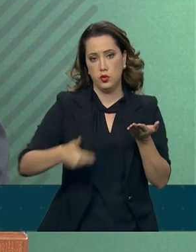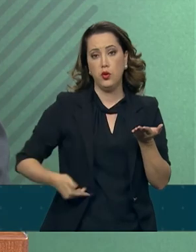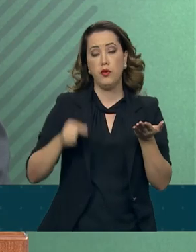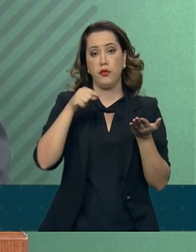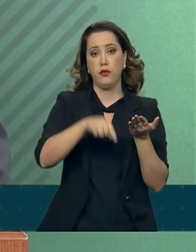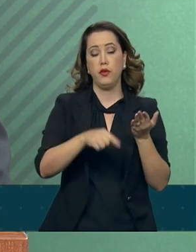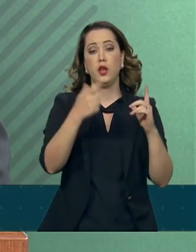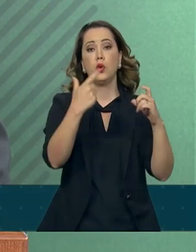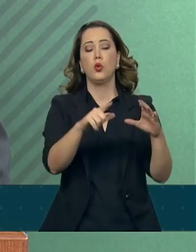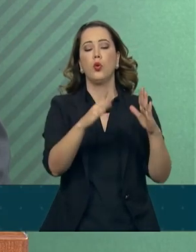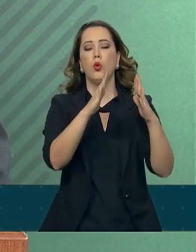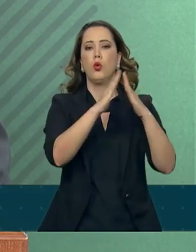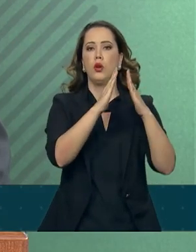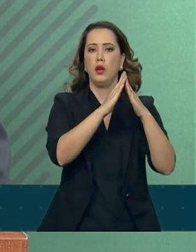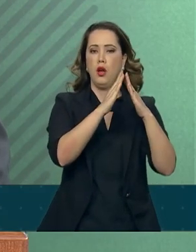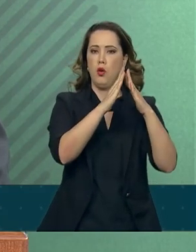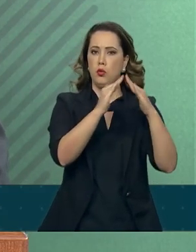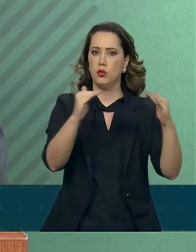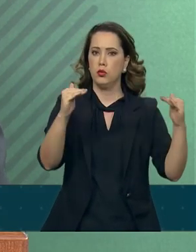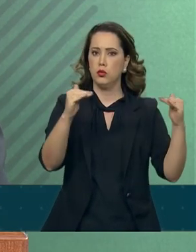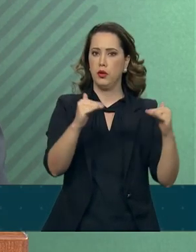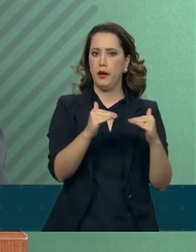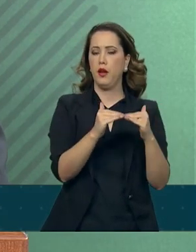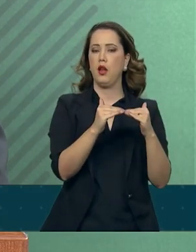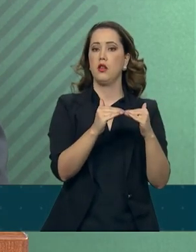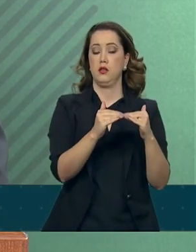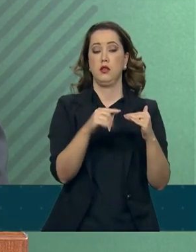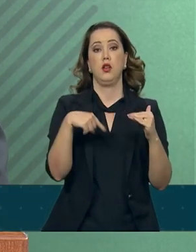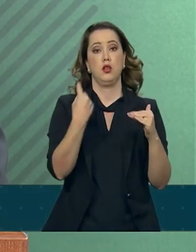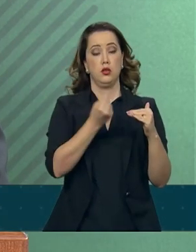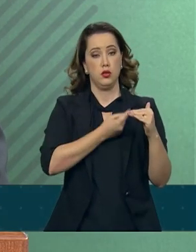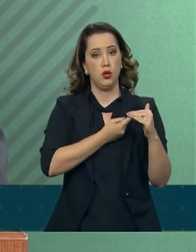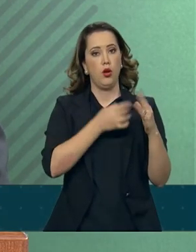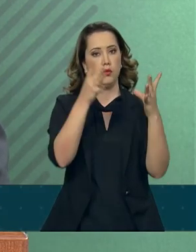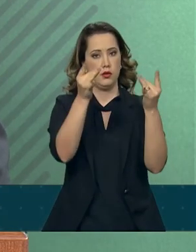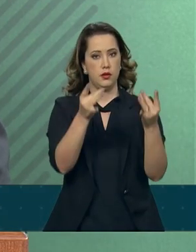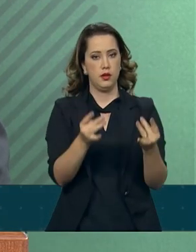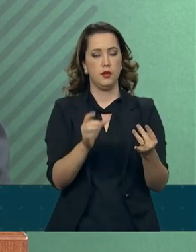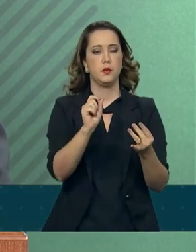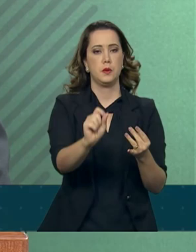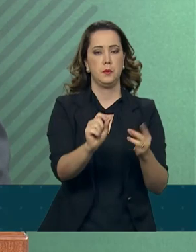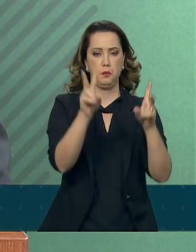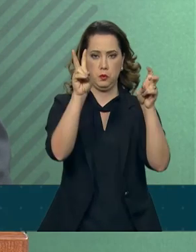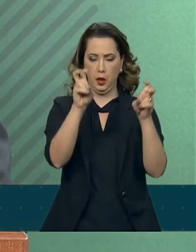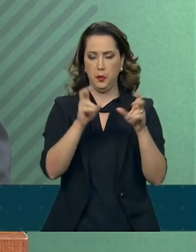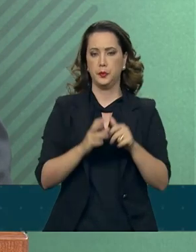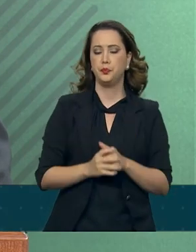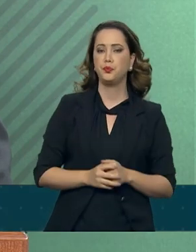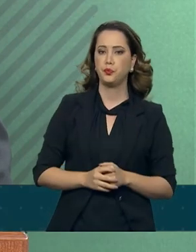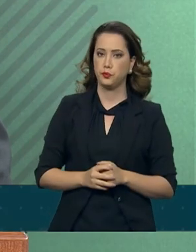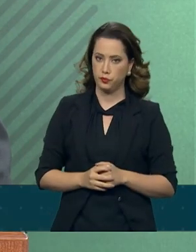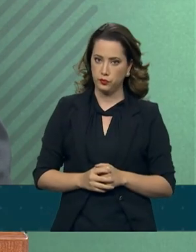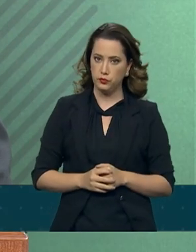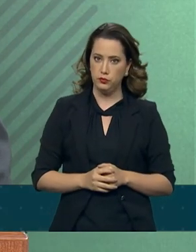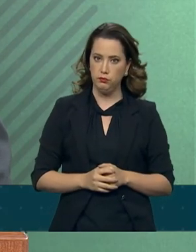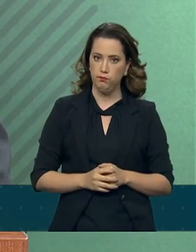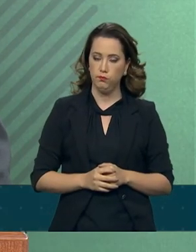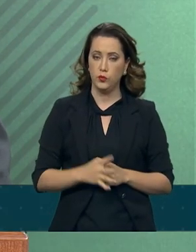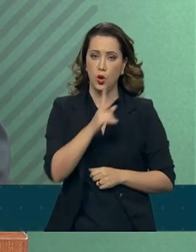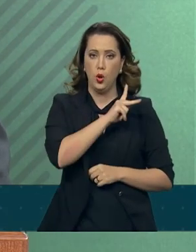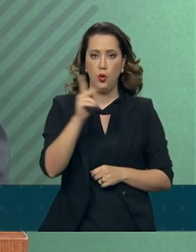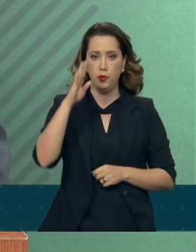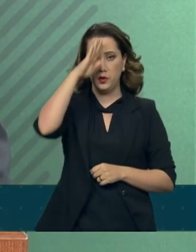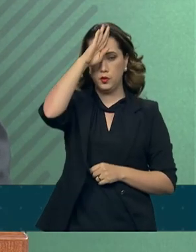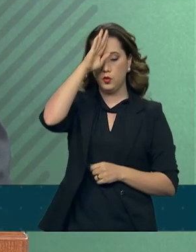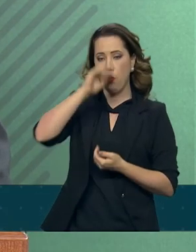dentre outros assuntos tratados destacamos os seguintes presidente da república cumprimentou o presidente